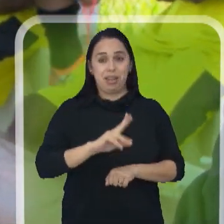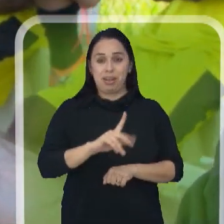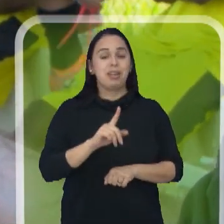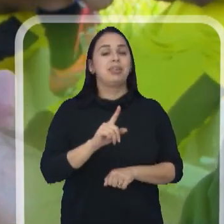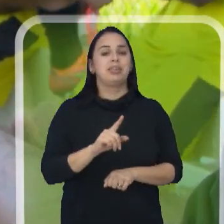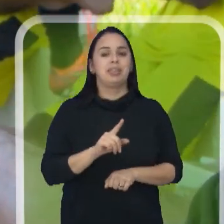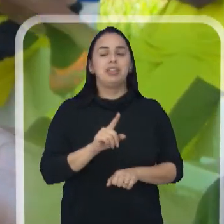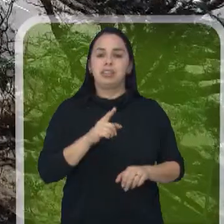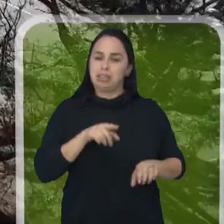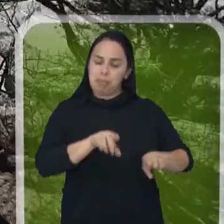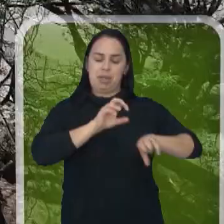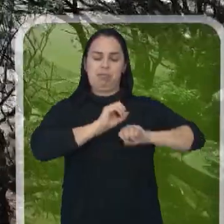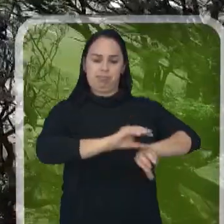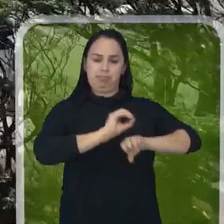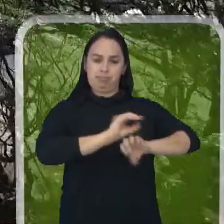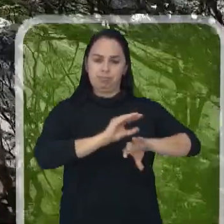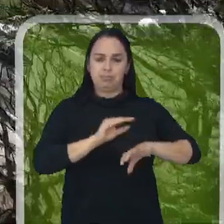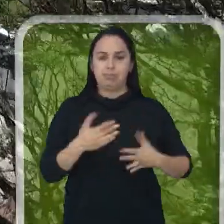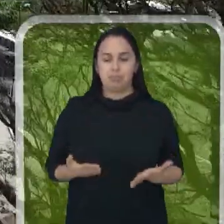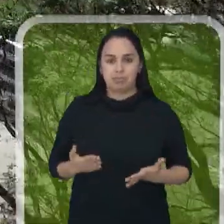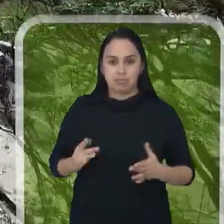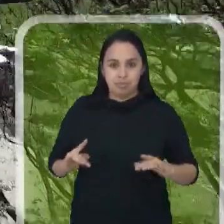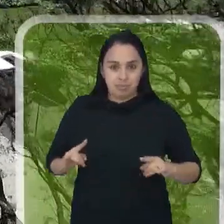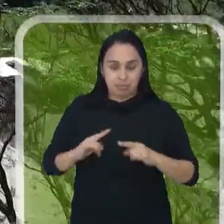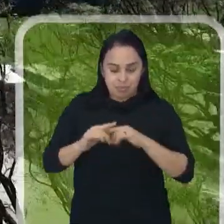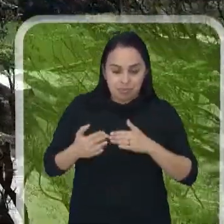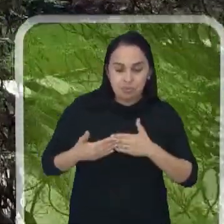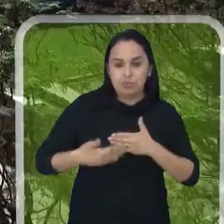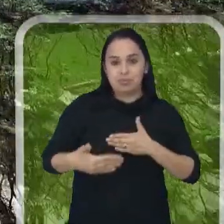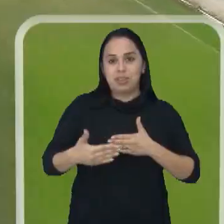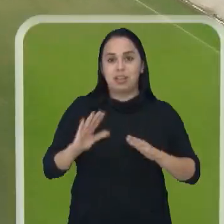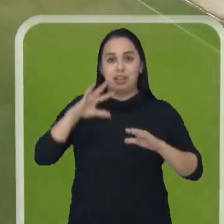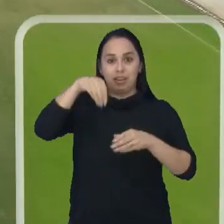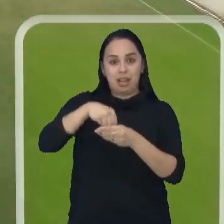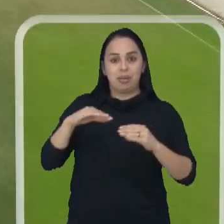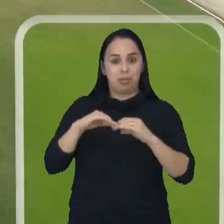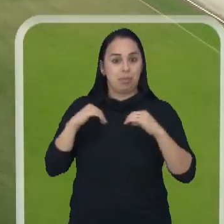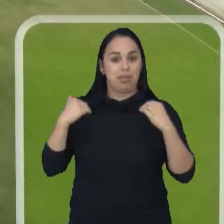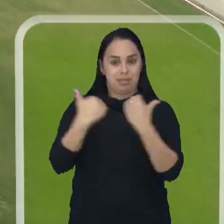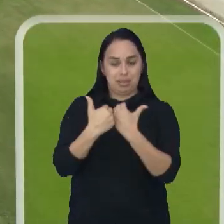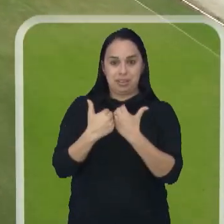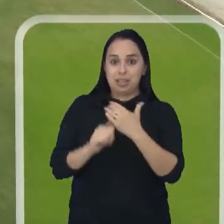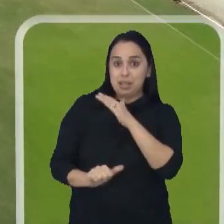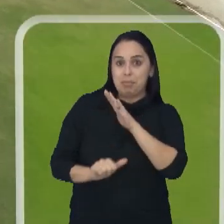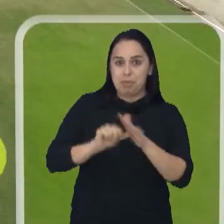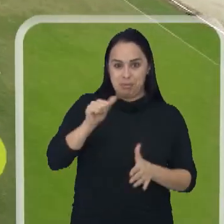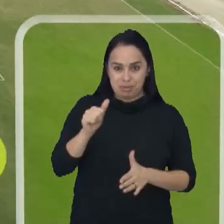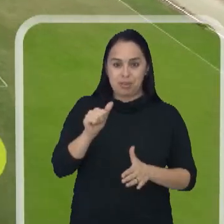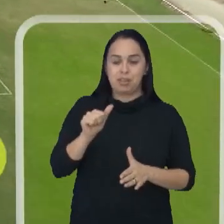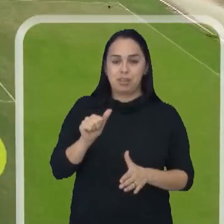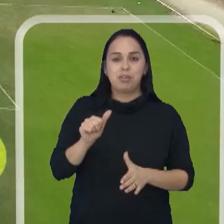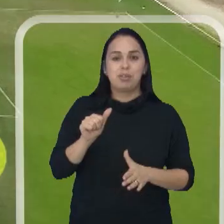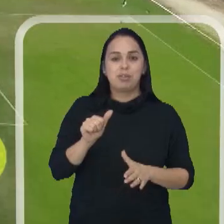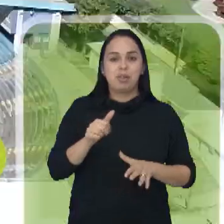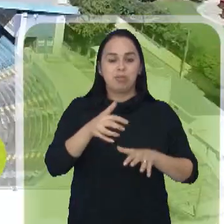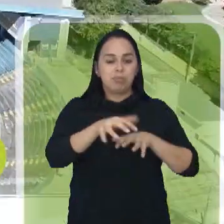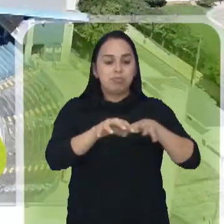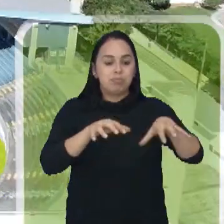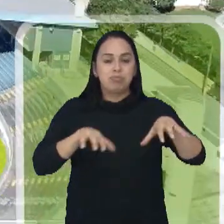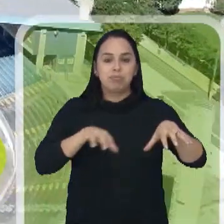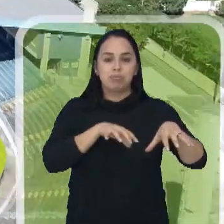de tudo, um educador. A estreia do Joseense será no Martins Pereira. E nessa primeira fase, o grupo foi distribuído de